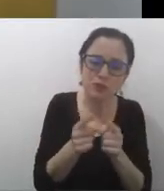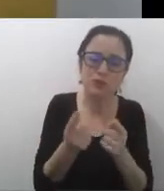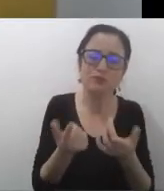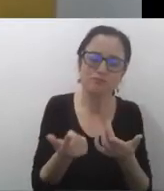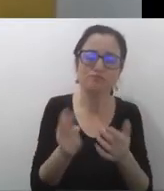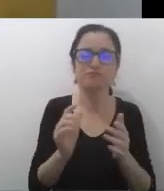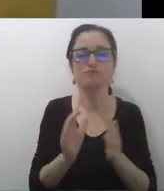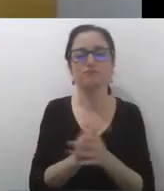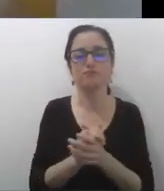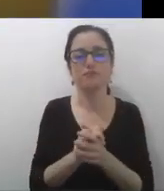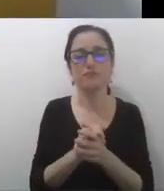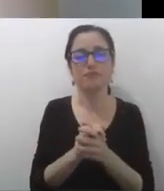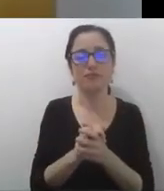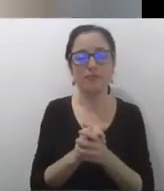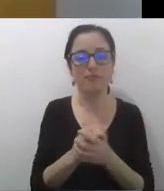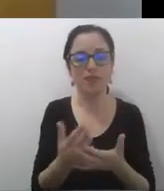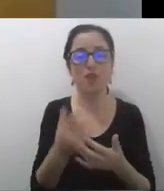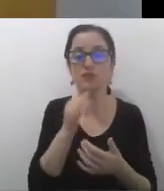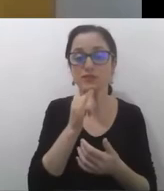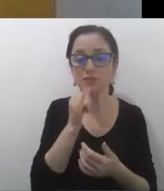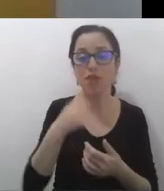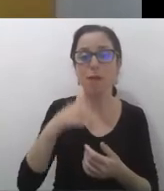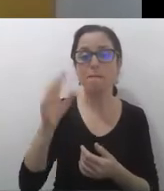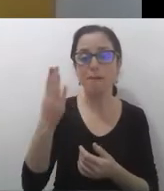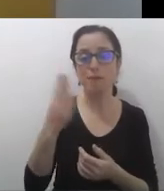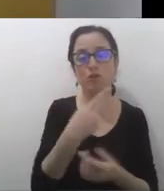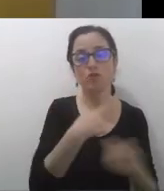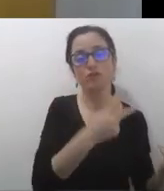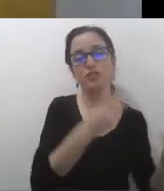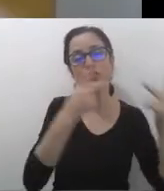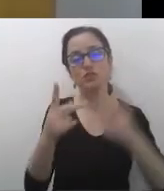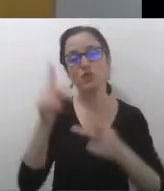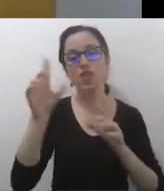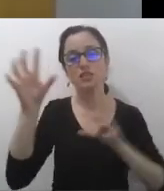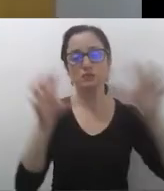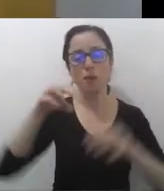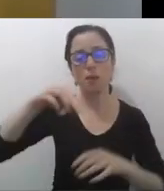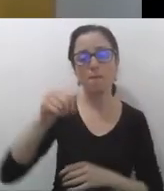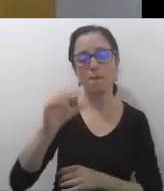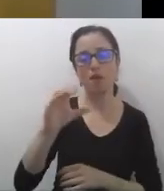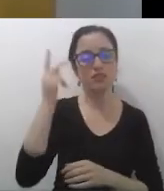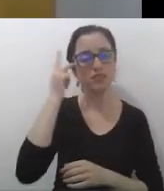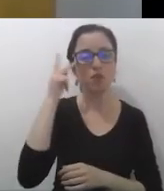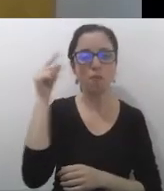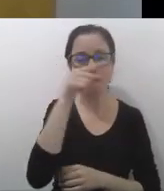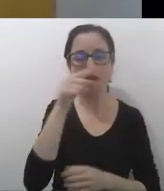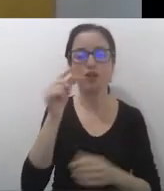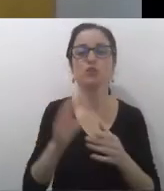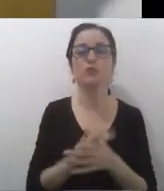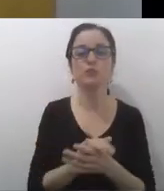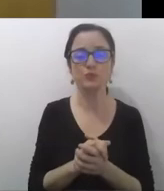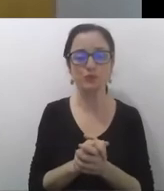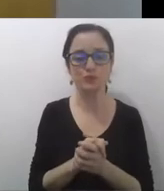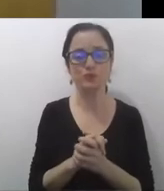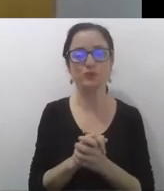ela é curta. Né? Diante do quadro, por exemplo, tem agora... Ah, Bárbara, eu e você fomos até, eu visitei de novo a